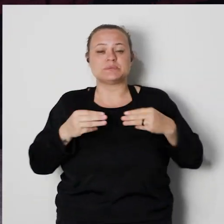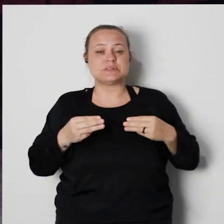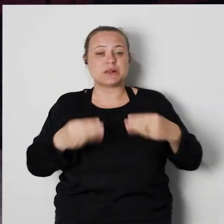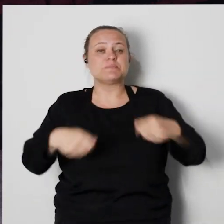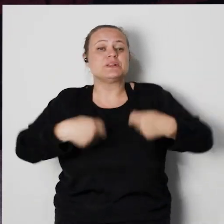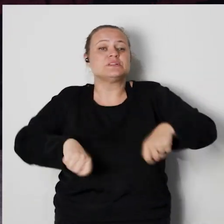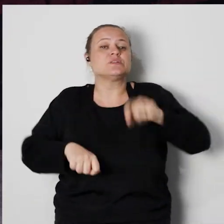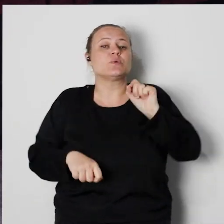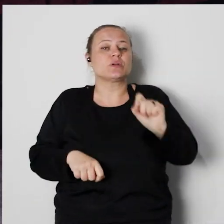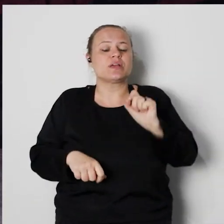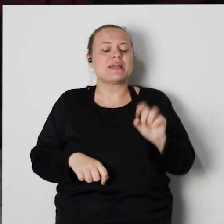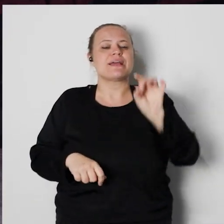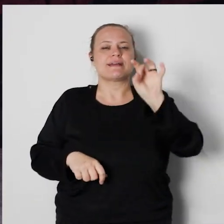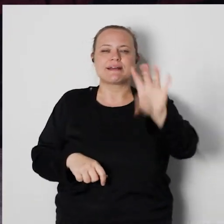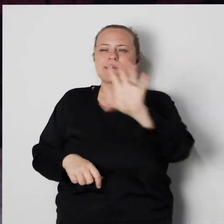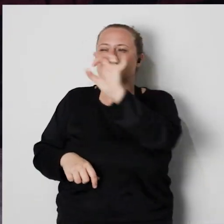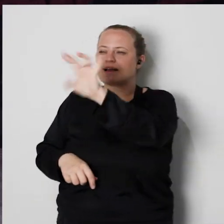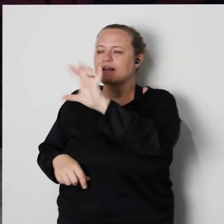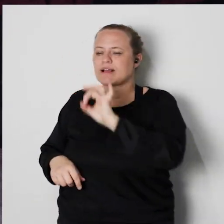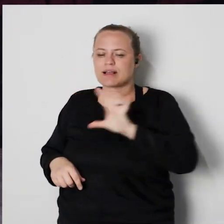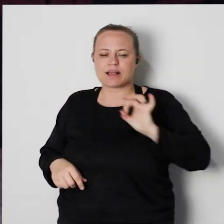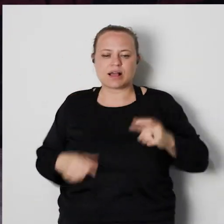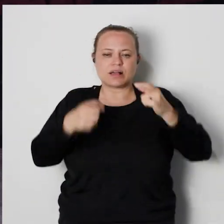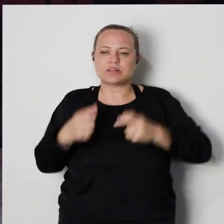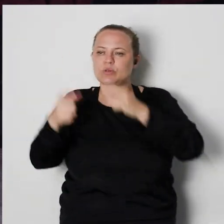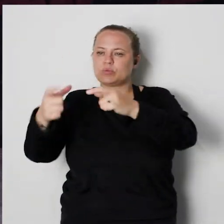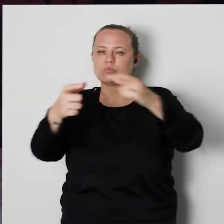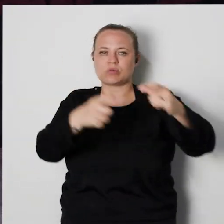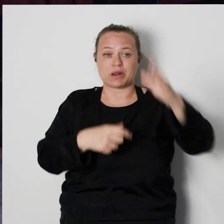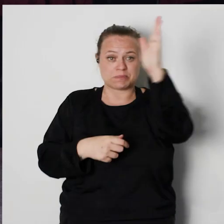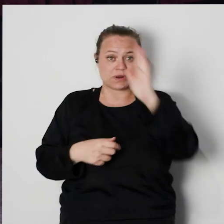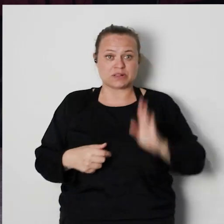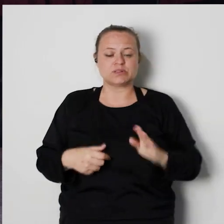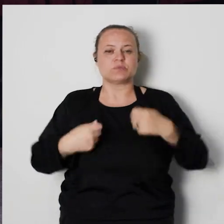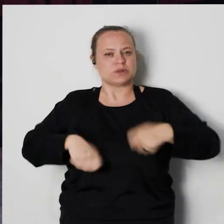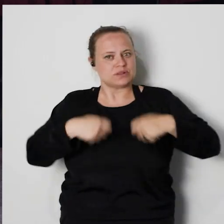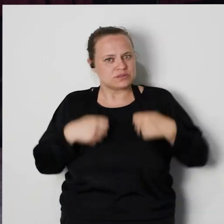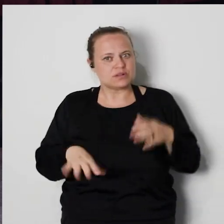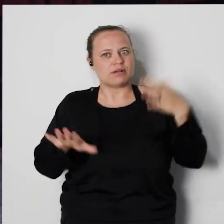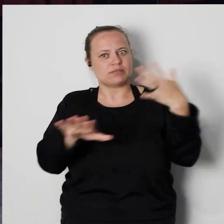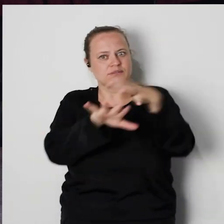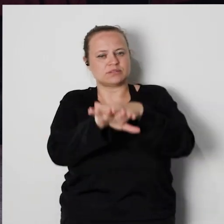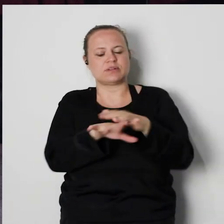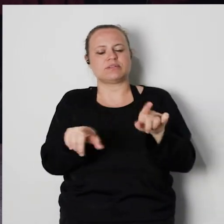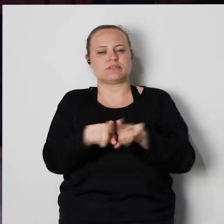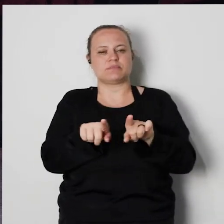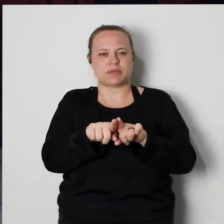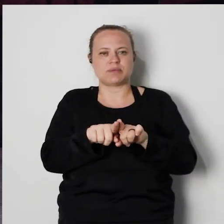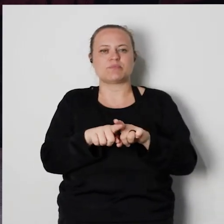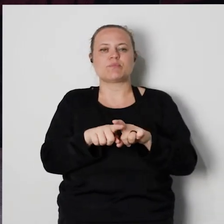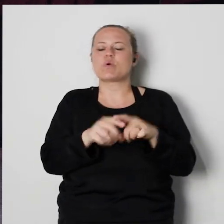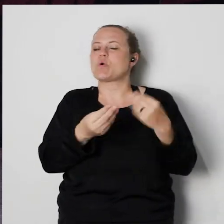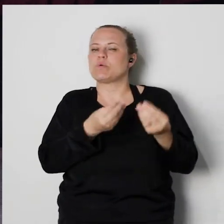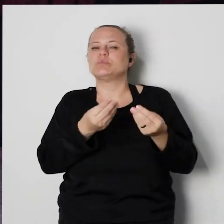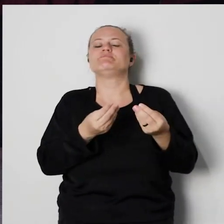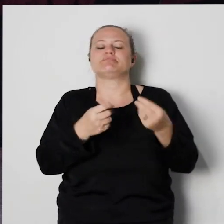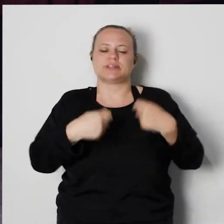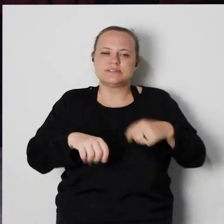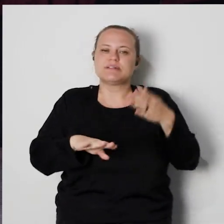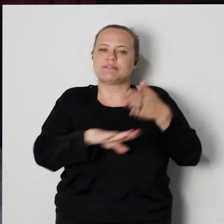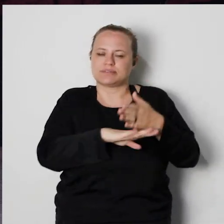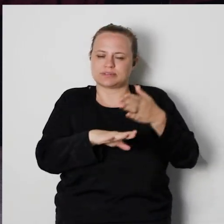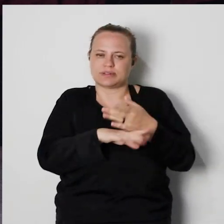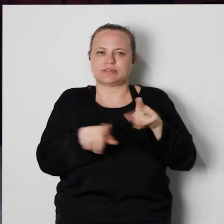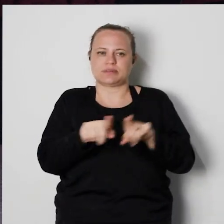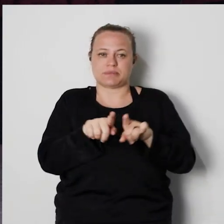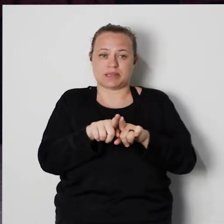organizar, implementar as conferências nacionais, isso estava a cargo do Ministério, mas o Ministério precisava que em cada recanto do país também